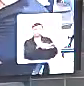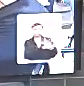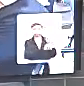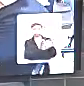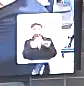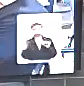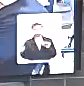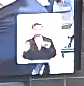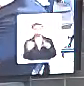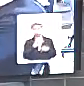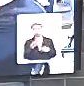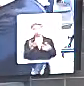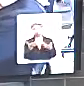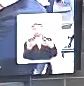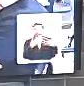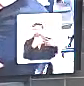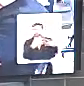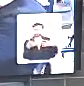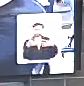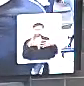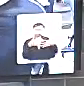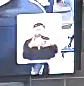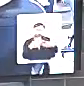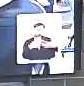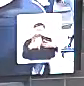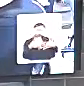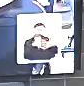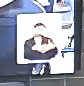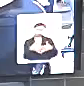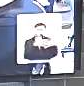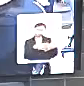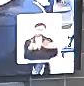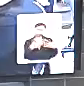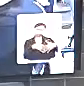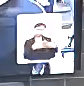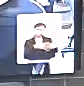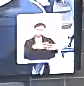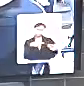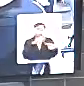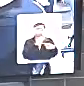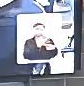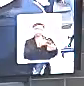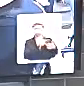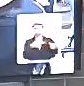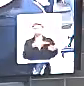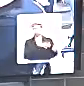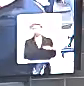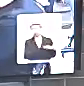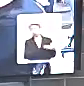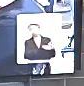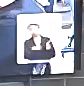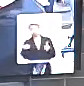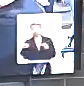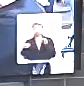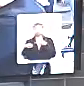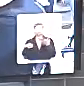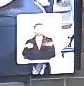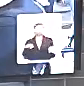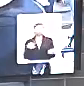sai lá da fábrica passa lá pelos órgãos de fiscalização sem a acessibilidade que já né